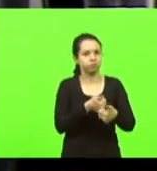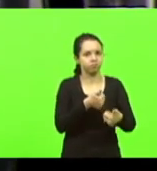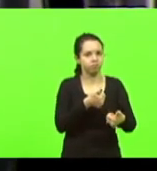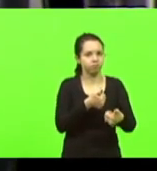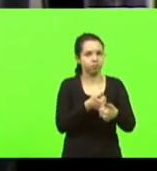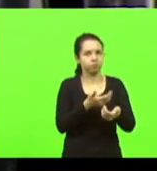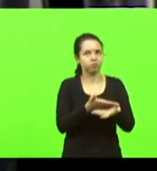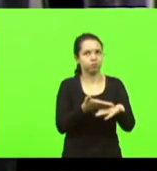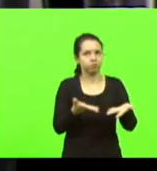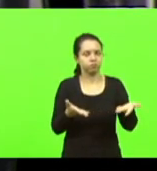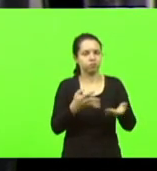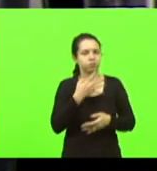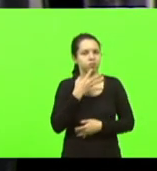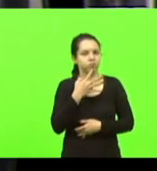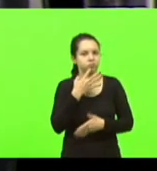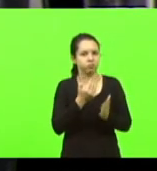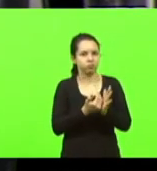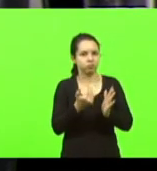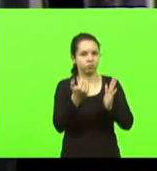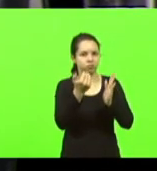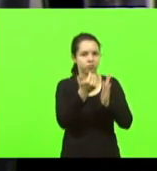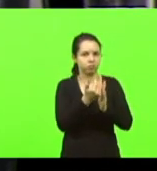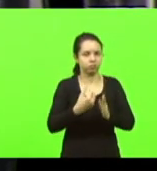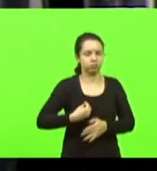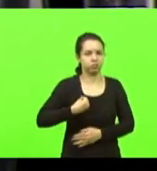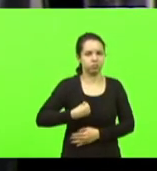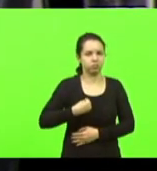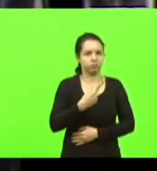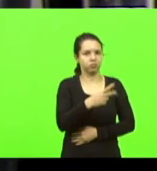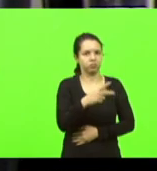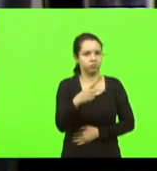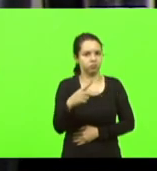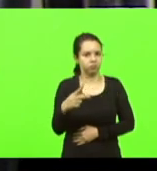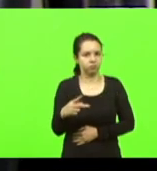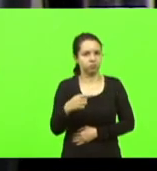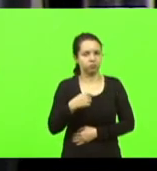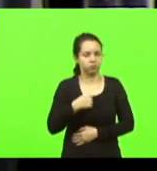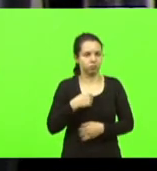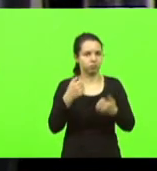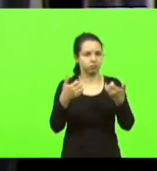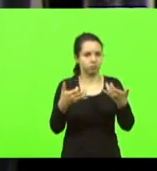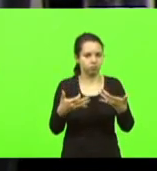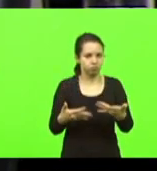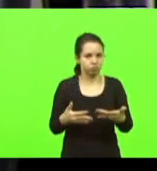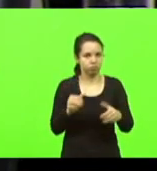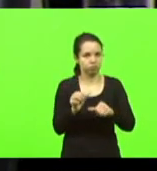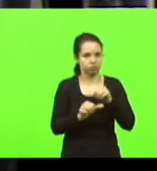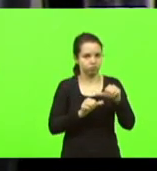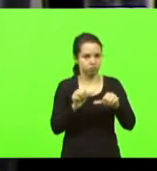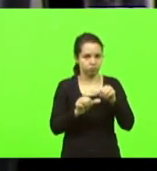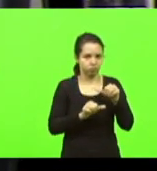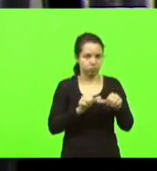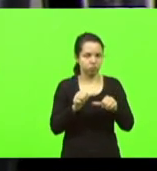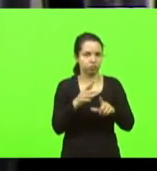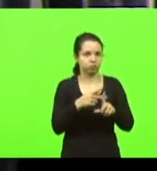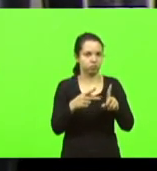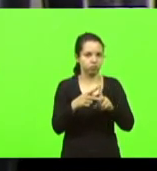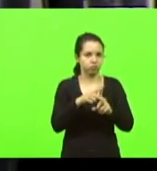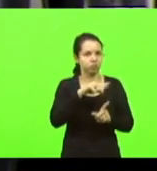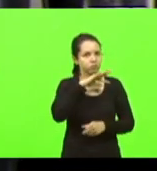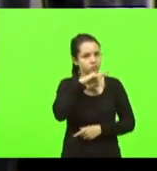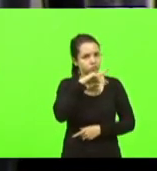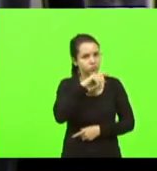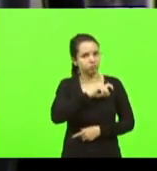e pude conhecer um pouco mais a realidade mas quando eu falo que essa reforma é cruel e ela é